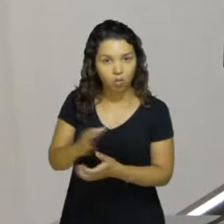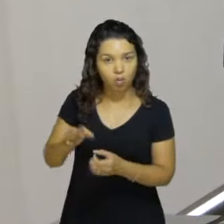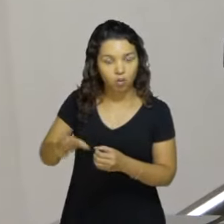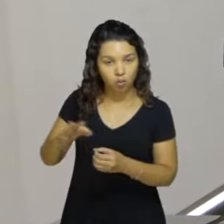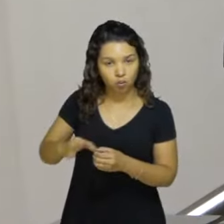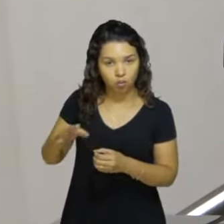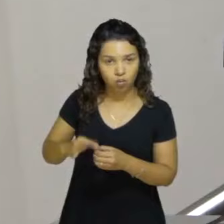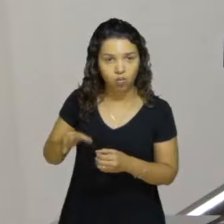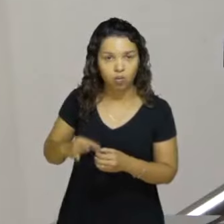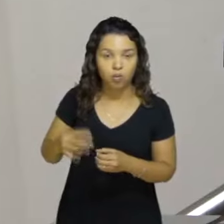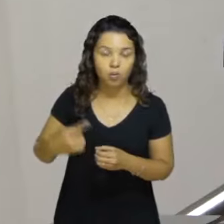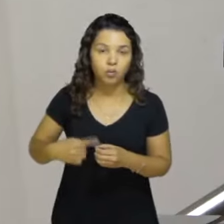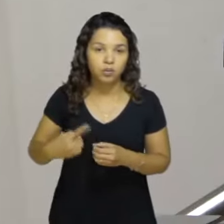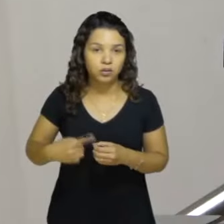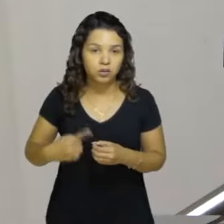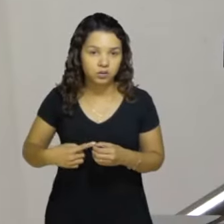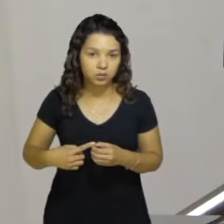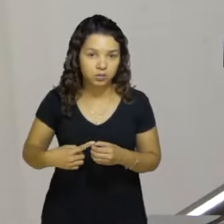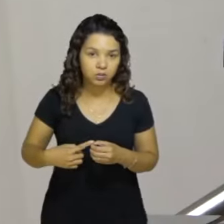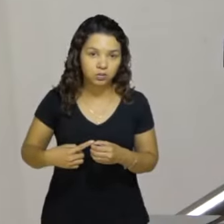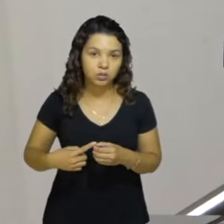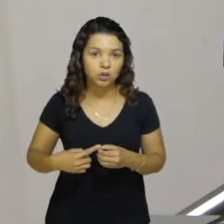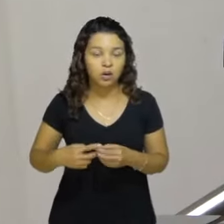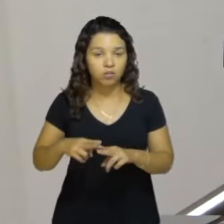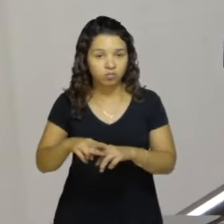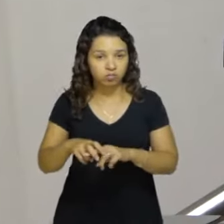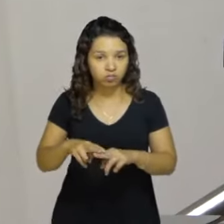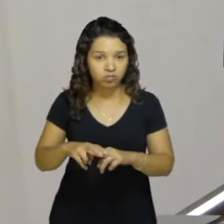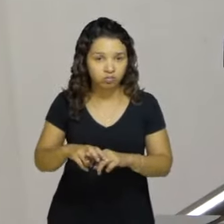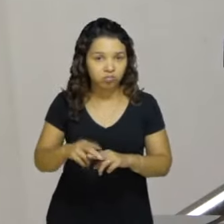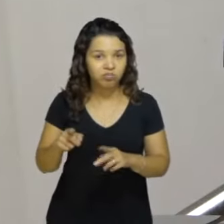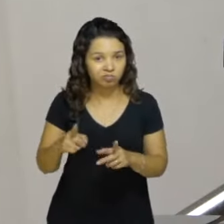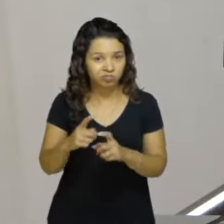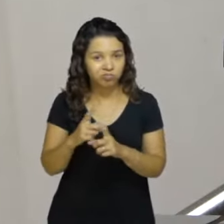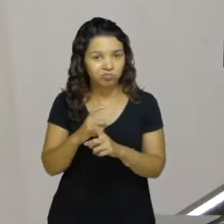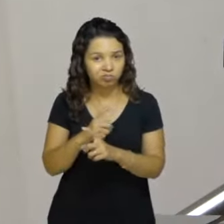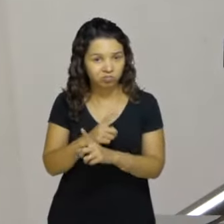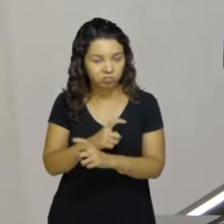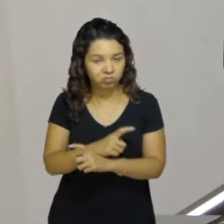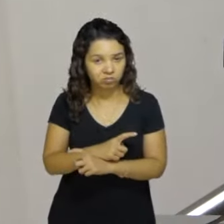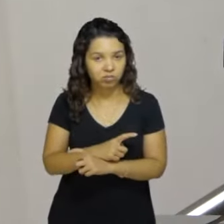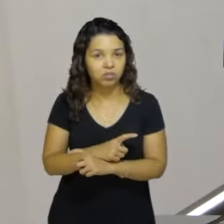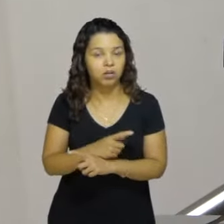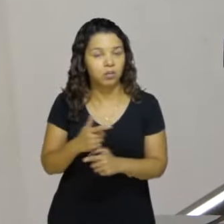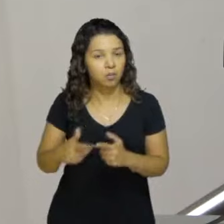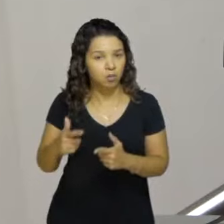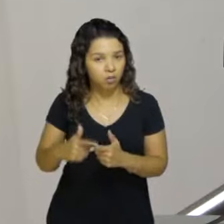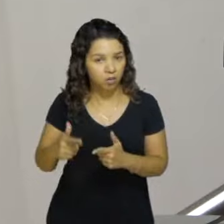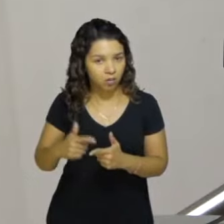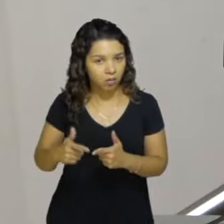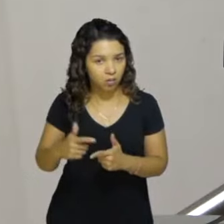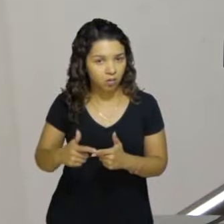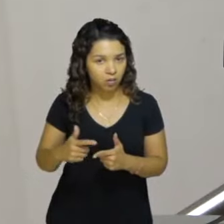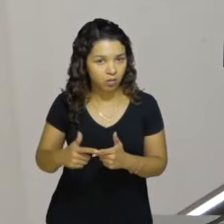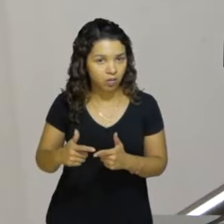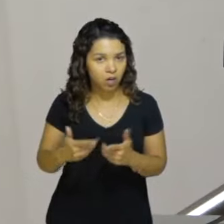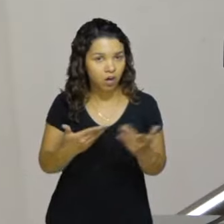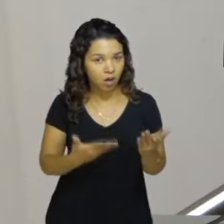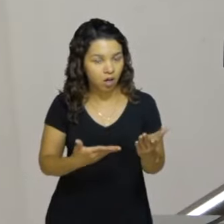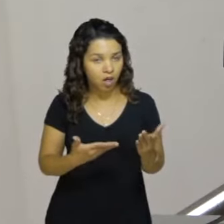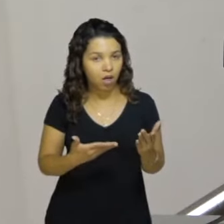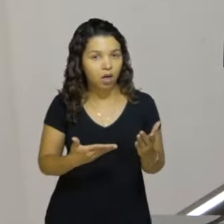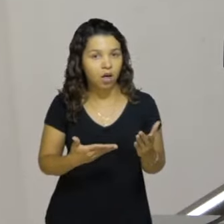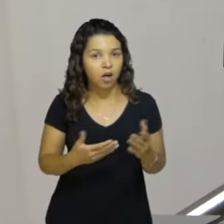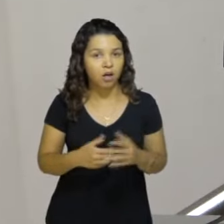Tijucas que já vêm passando por dificuldades, onde a Câmara de Município